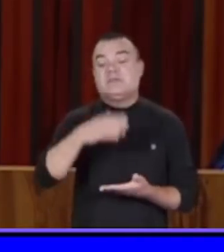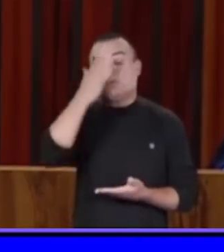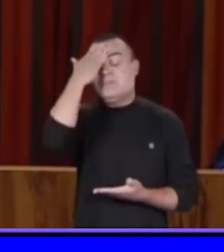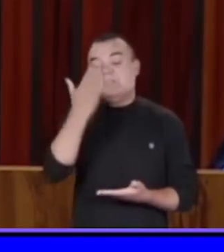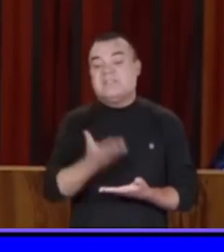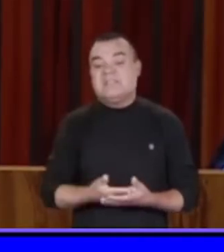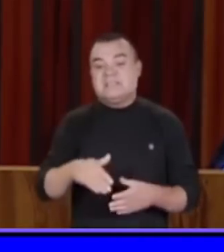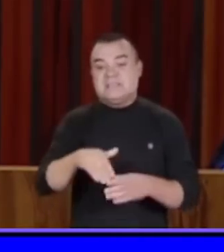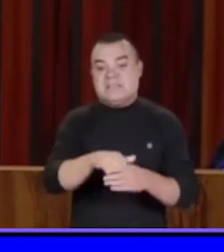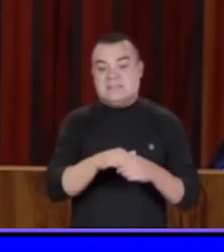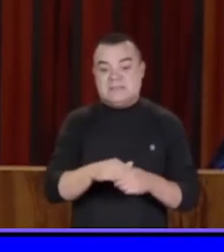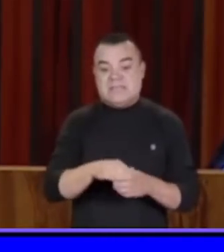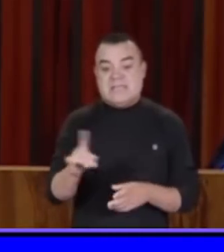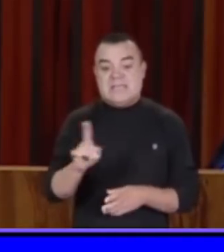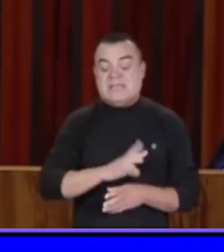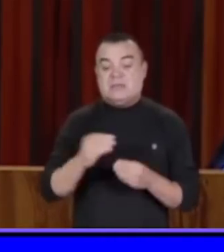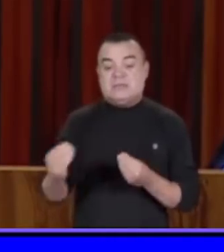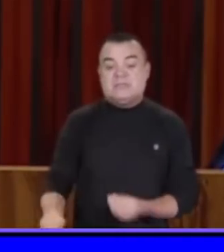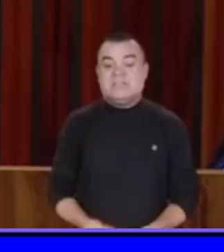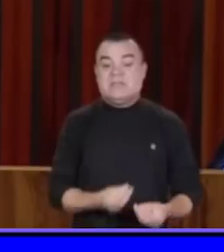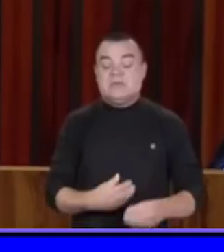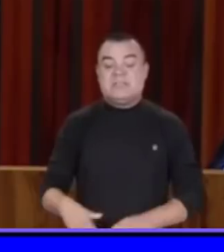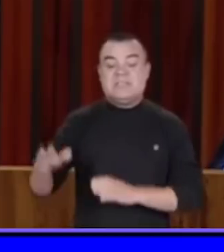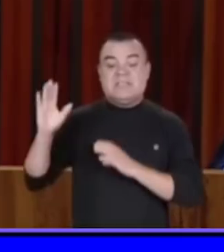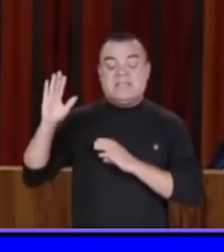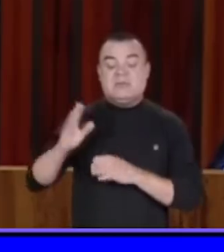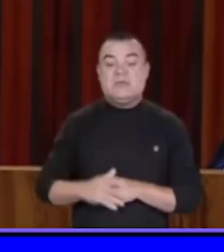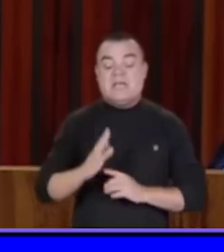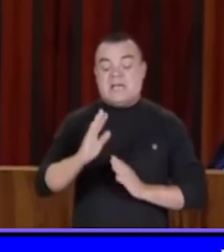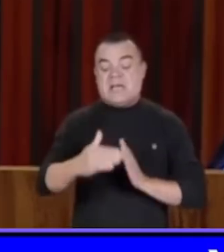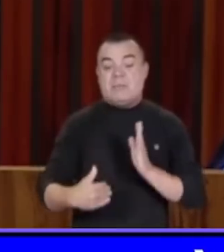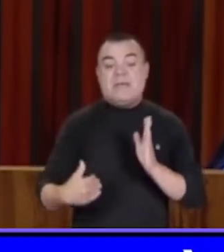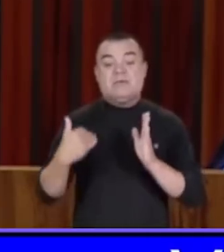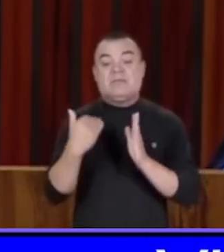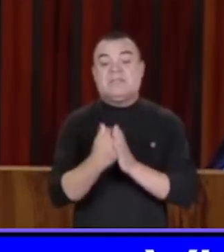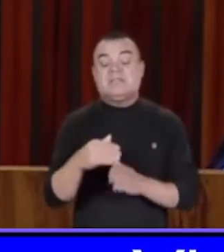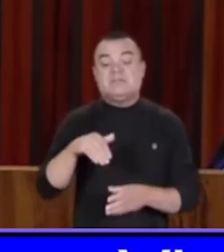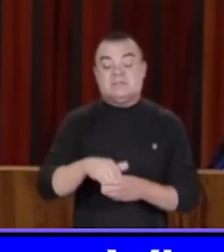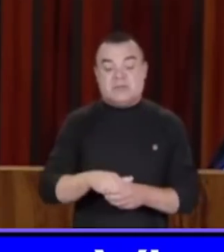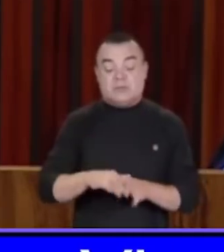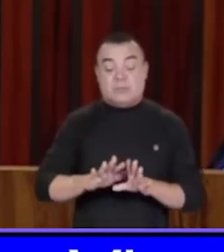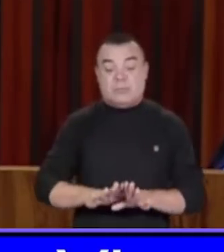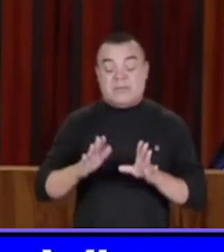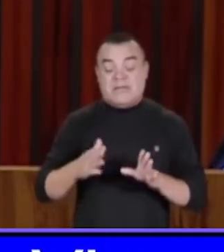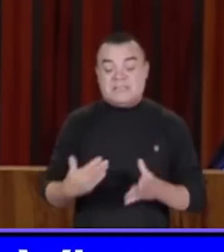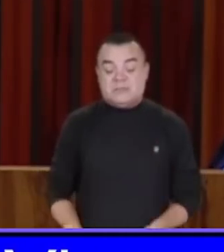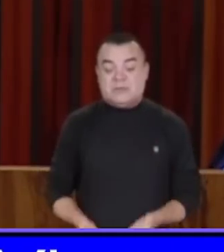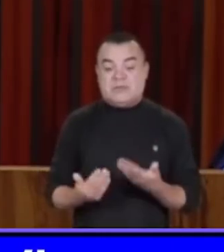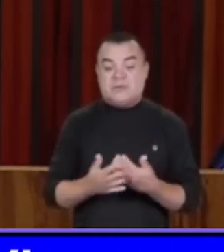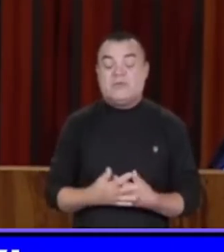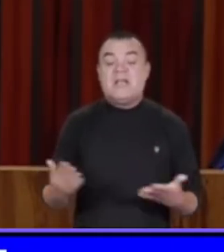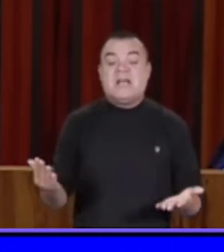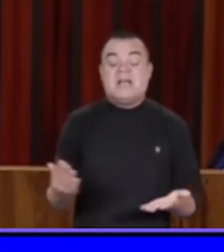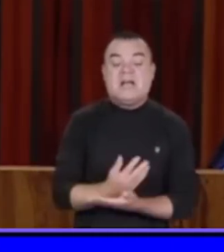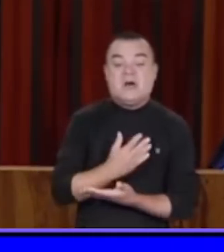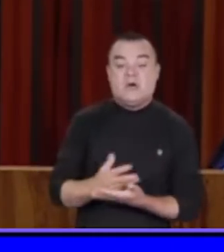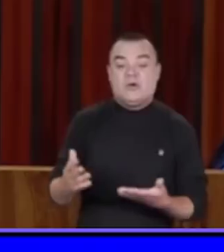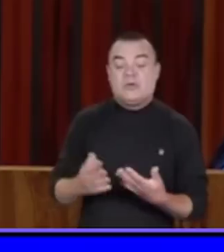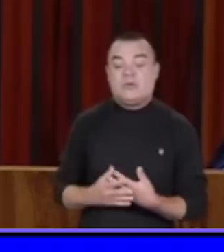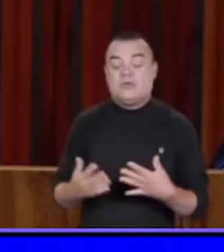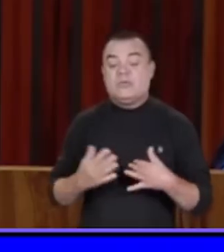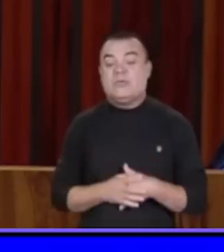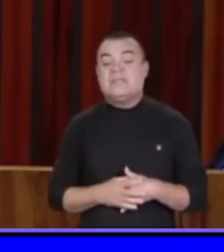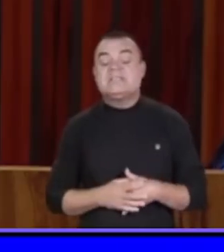não rendeu ao candidato a maioria dos votos, mas provocou reações de desabrida e